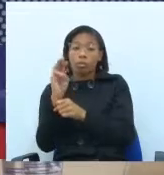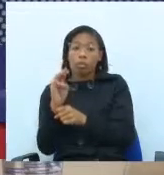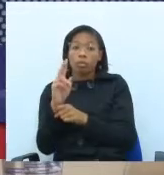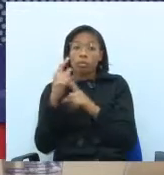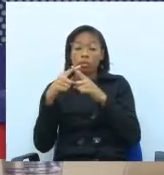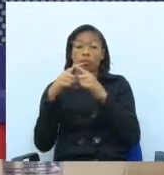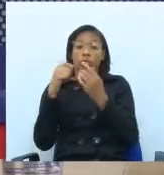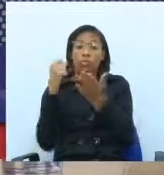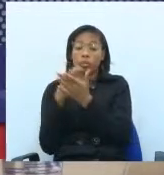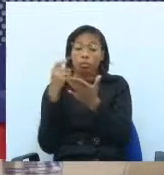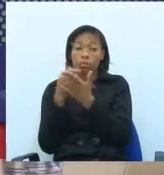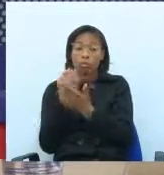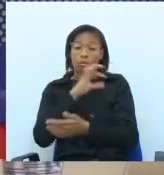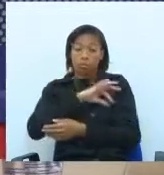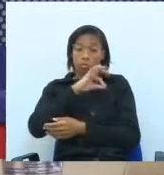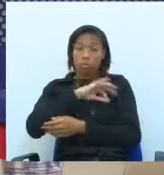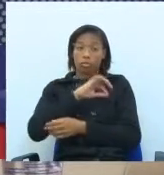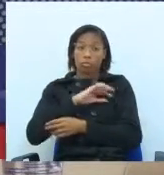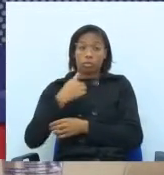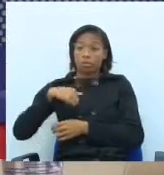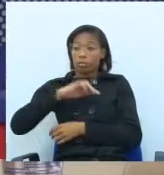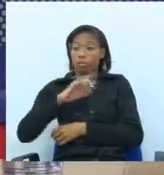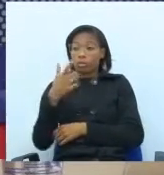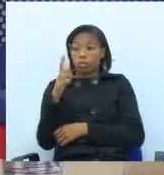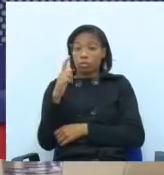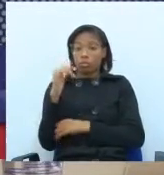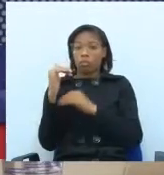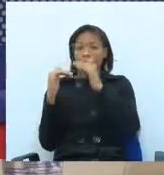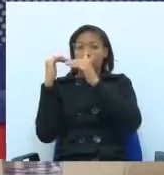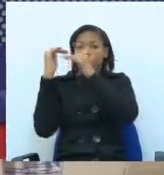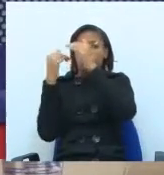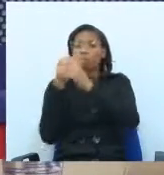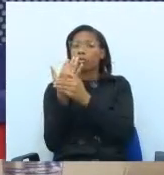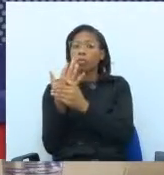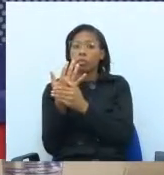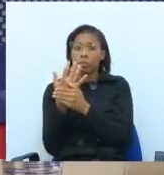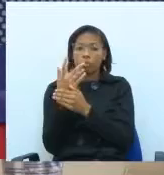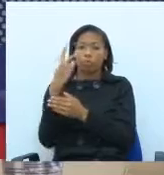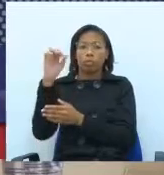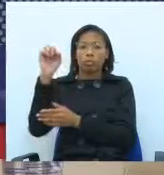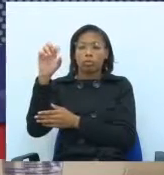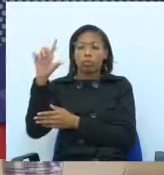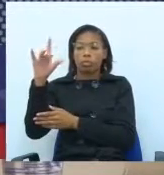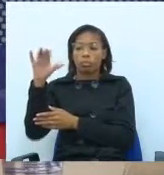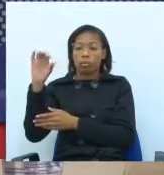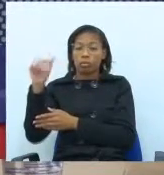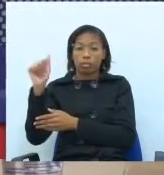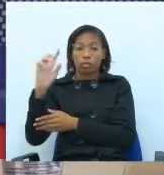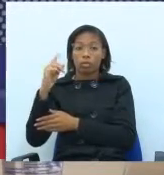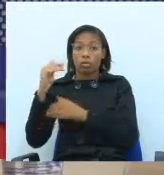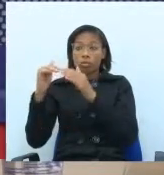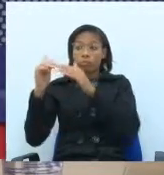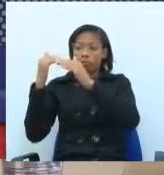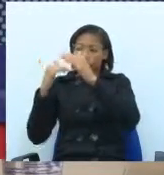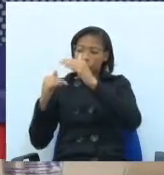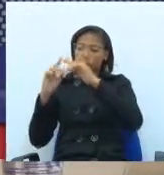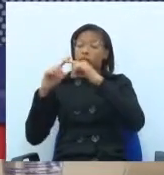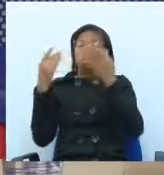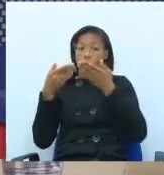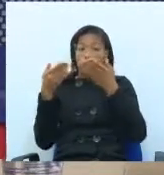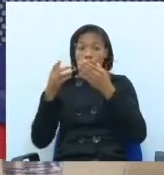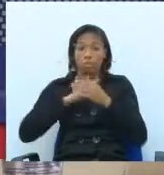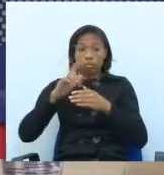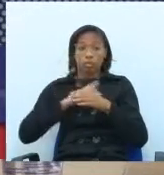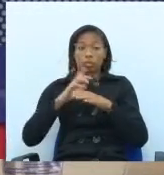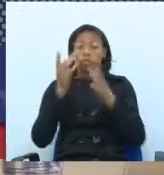folha é o principal gasto, e eu não estou tendo um desempenho positivo de receitas, estou tendo um desempenho cadente. Então, é assim, hoje eu estou no